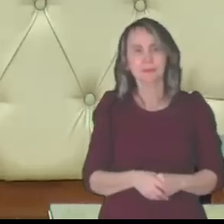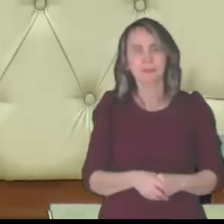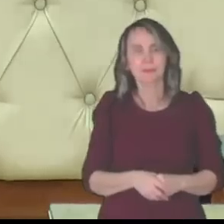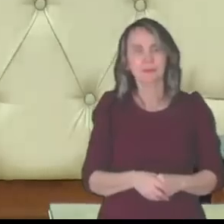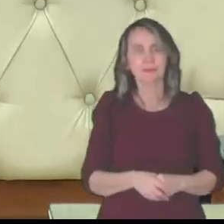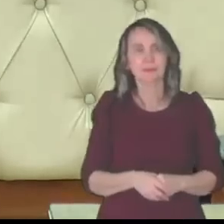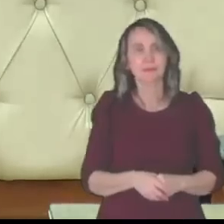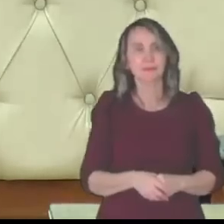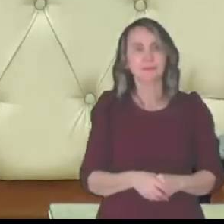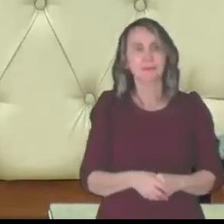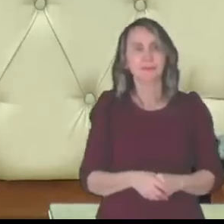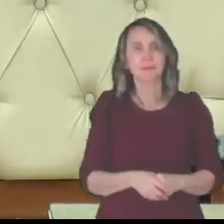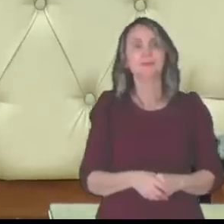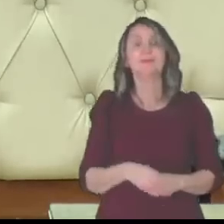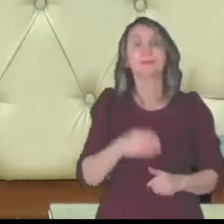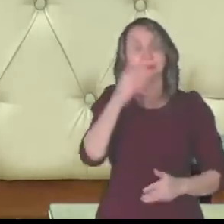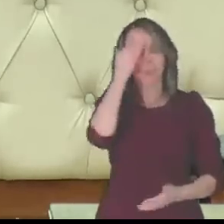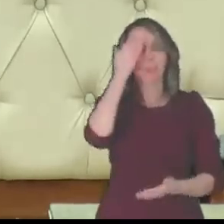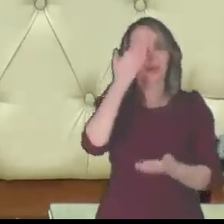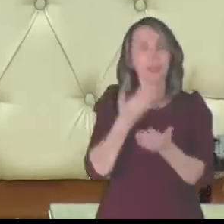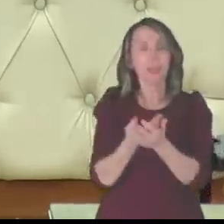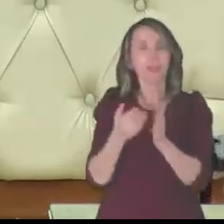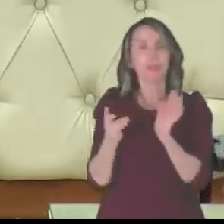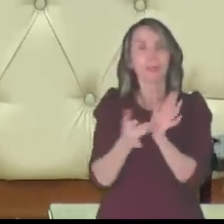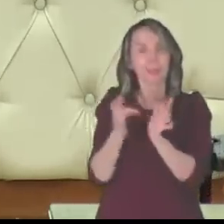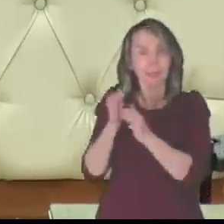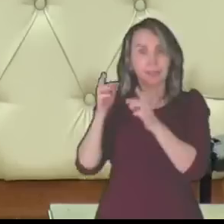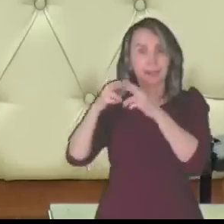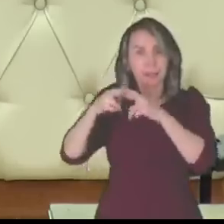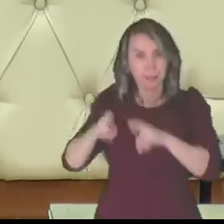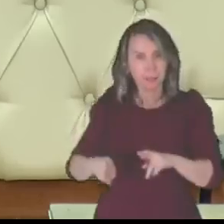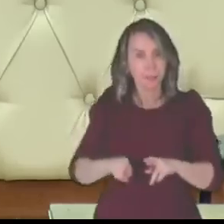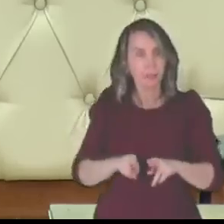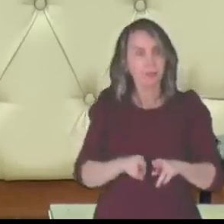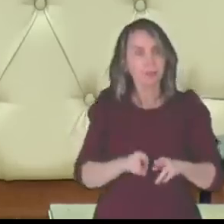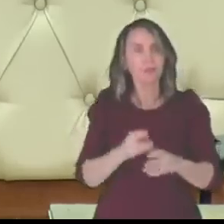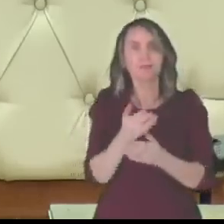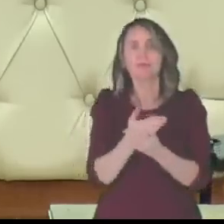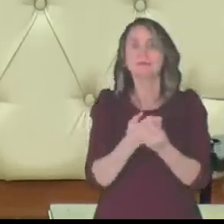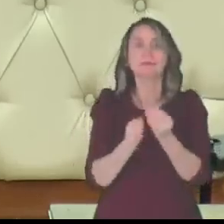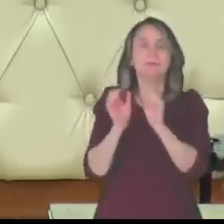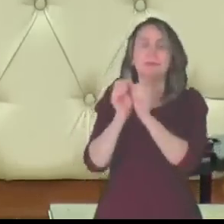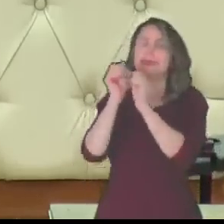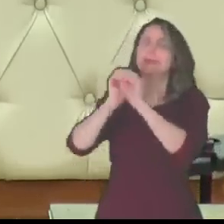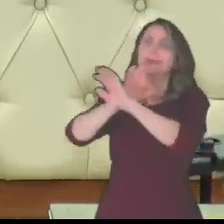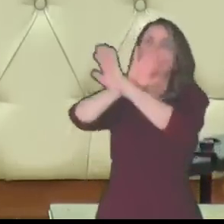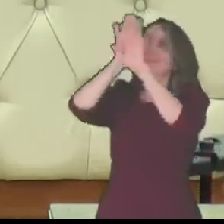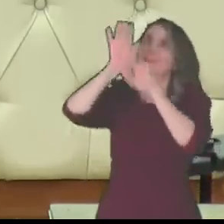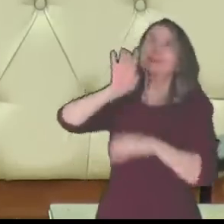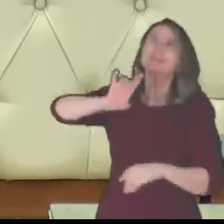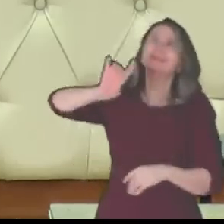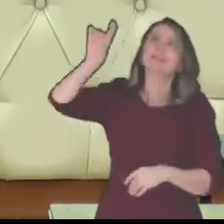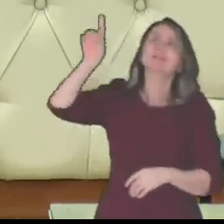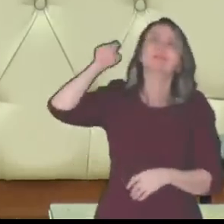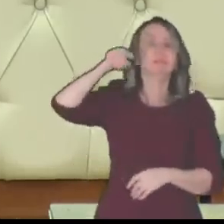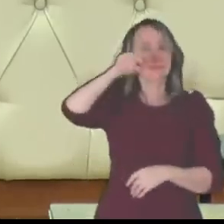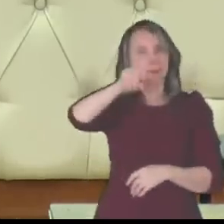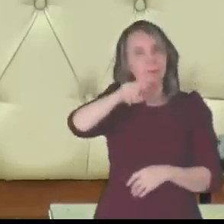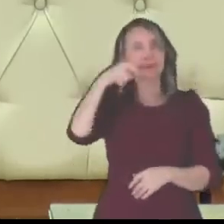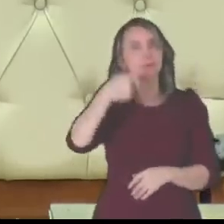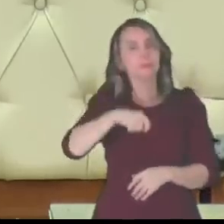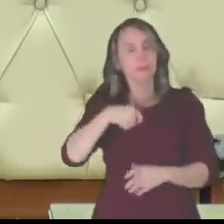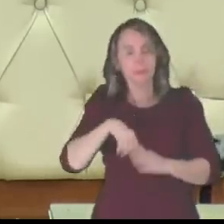Glória quem crê que Jesus resolve problema de animal feroz levante a mão e Dê um glória para Deus vá orar